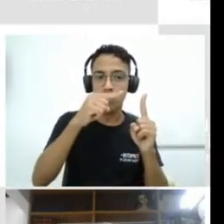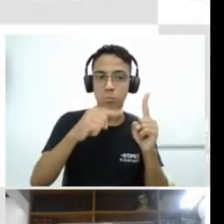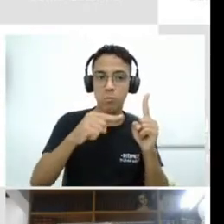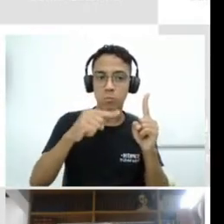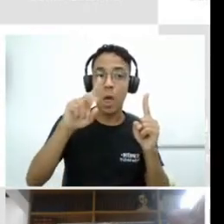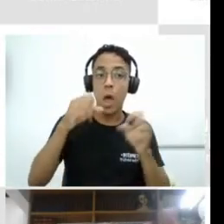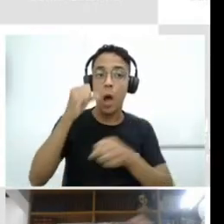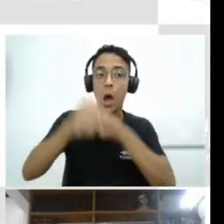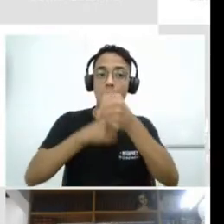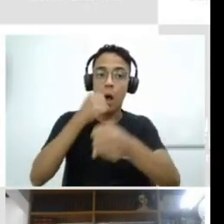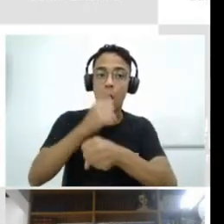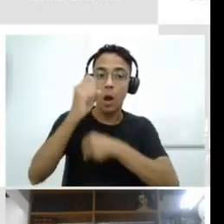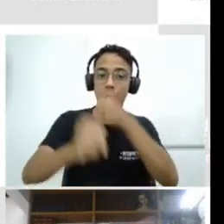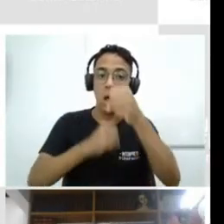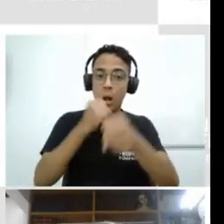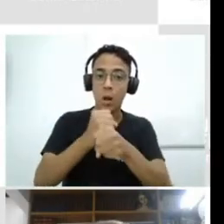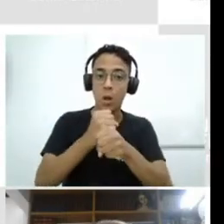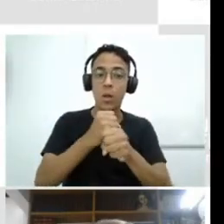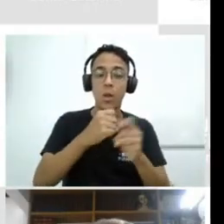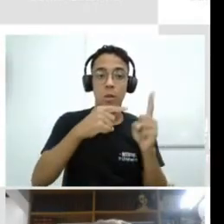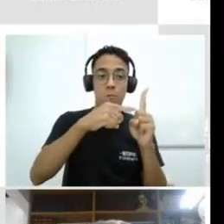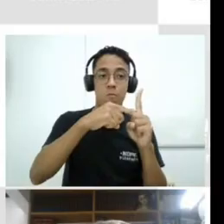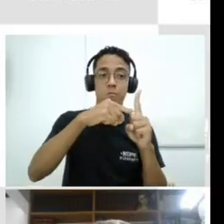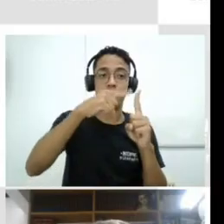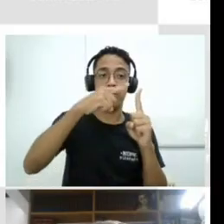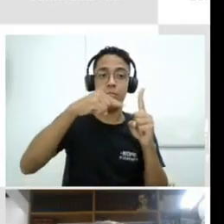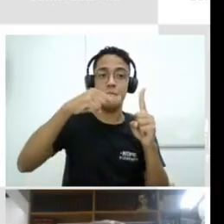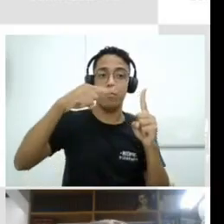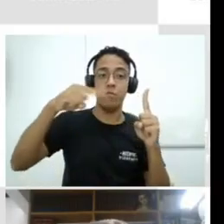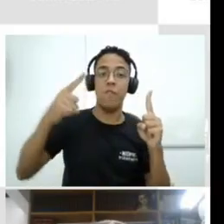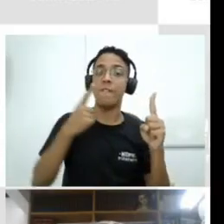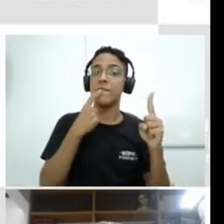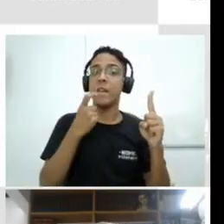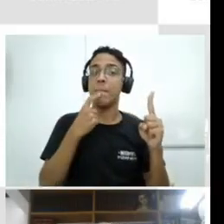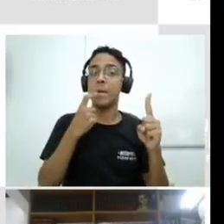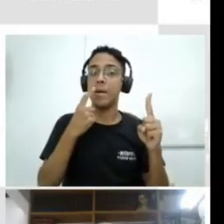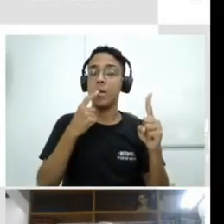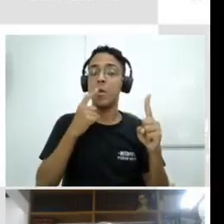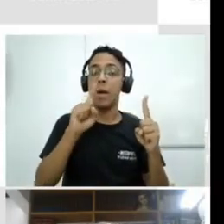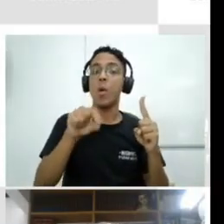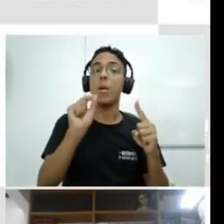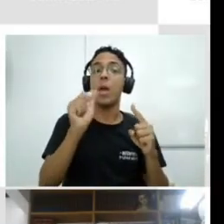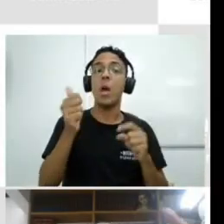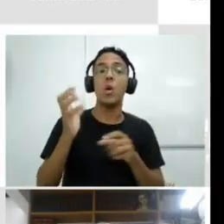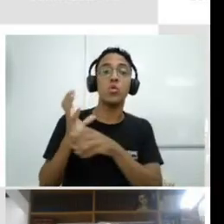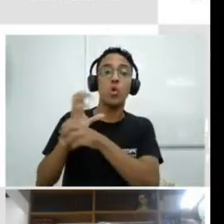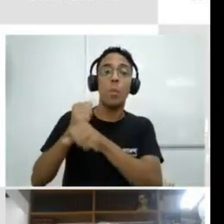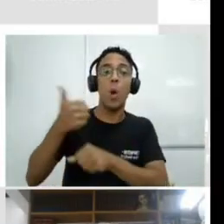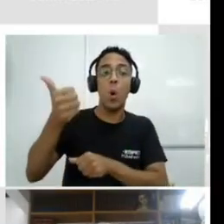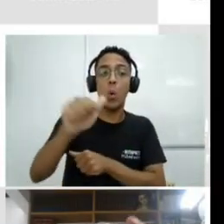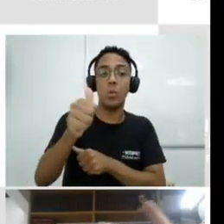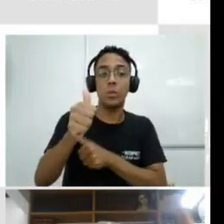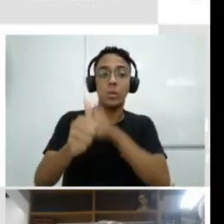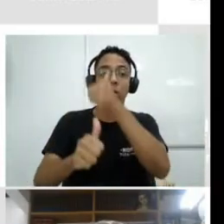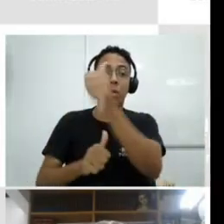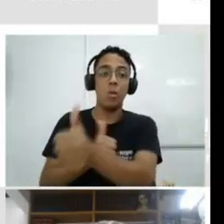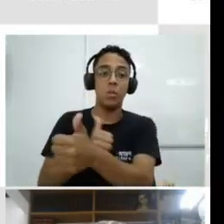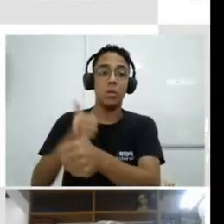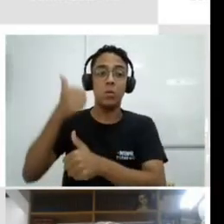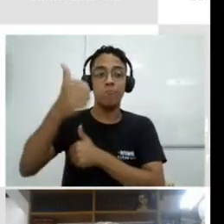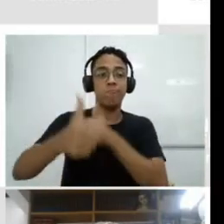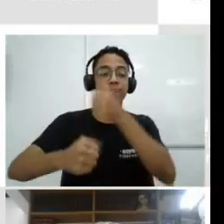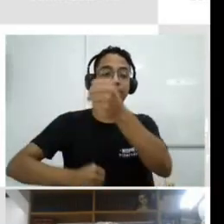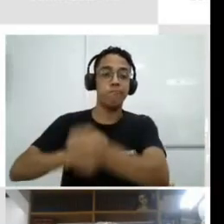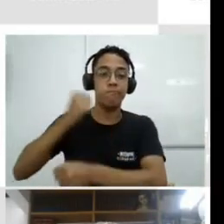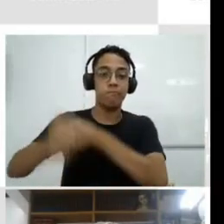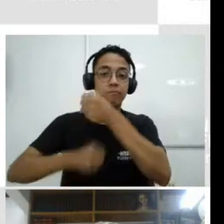a cada 132 meses, ou seja, a cada 11 anos. Por que isso? Porque existe a cada 11 anos um ciclo